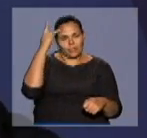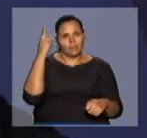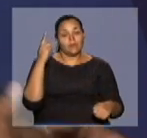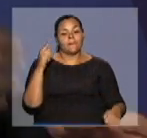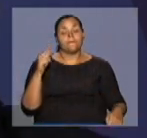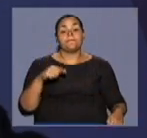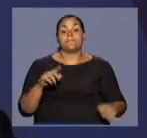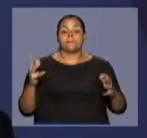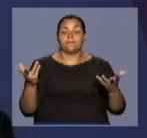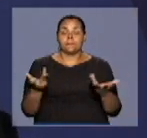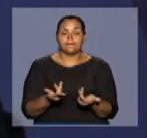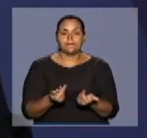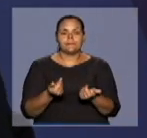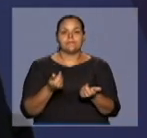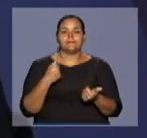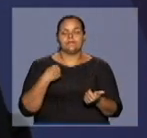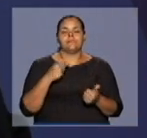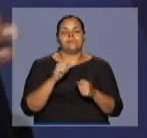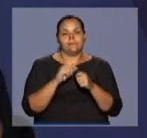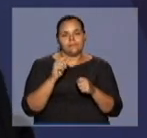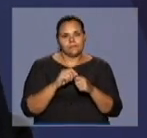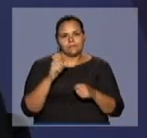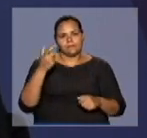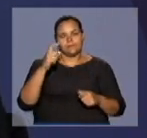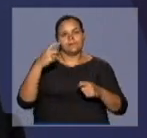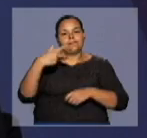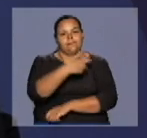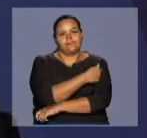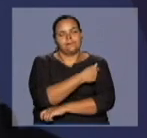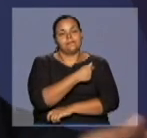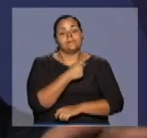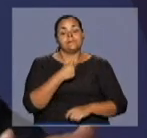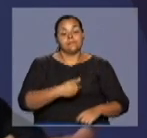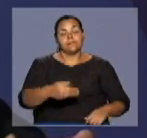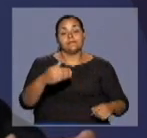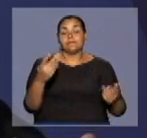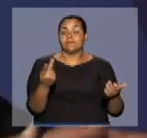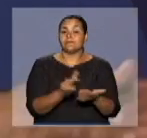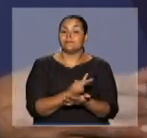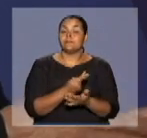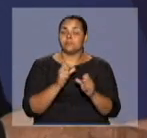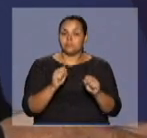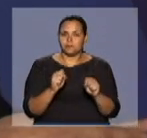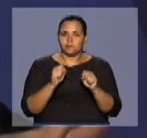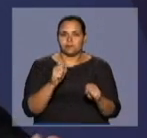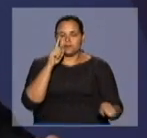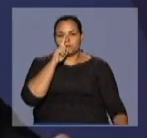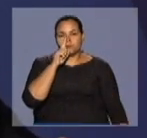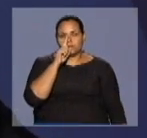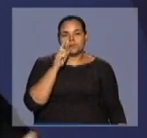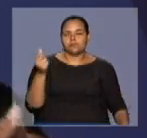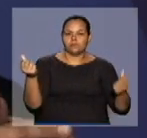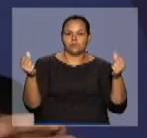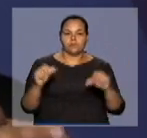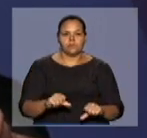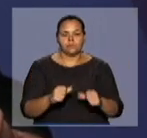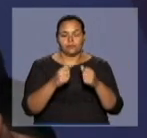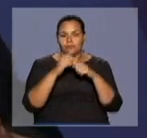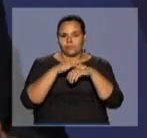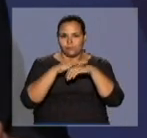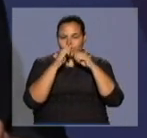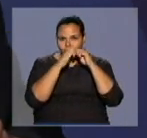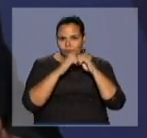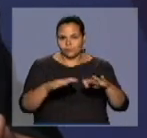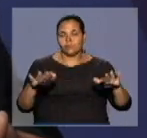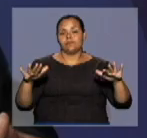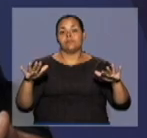pessoal, e capazes de produzir para uma situação que pode se agravar, né? Nós estamos